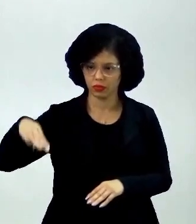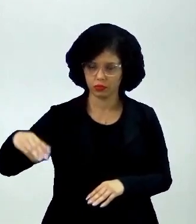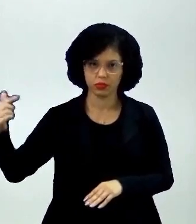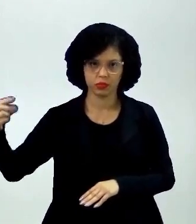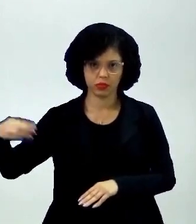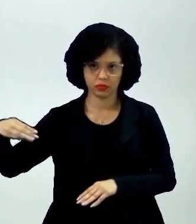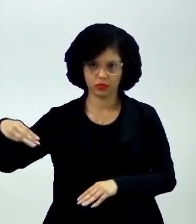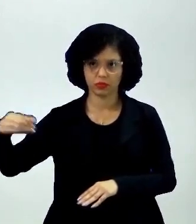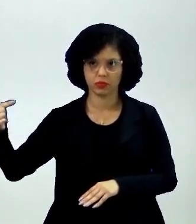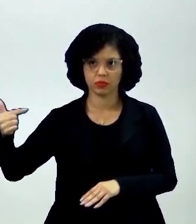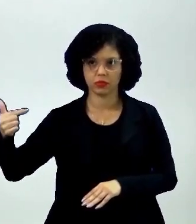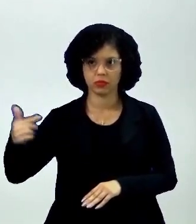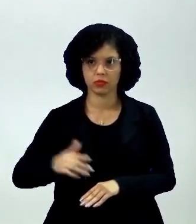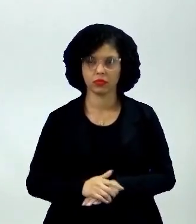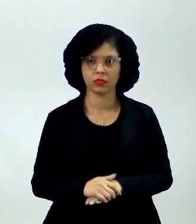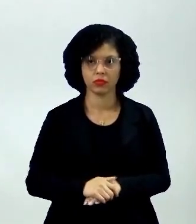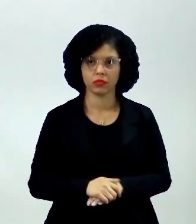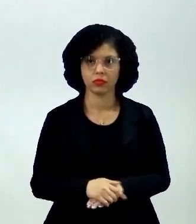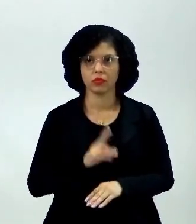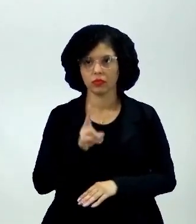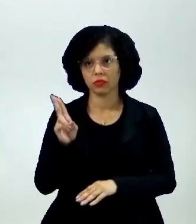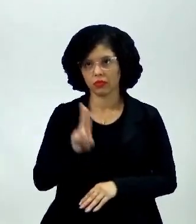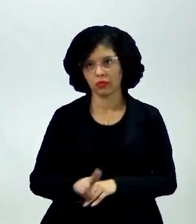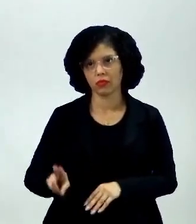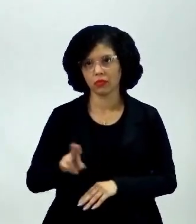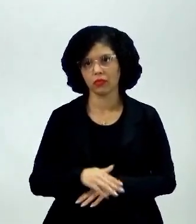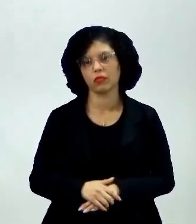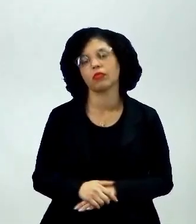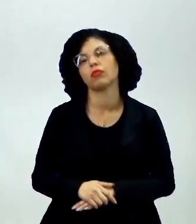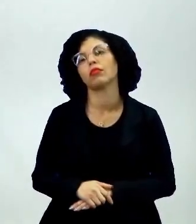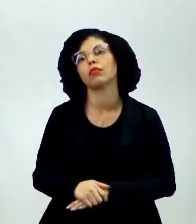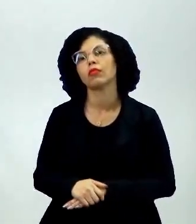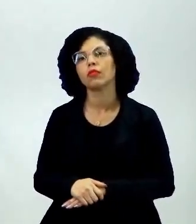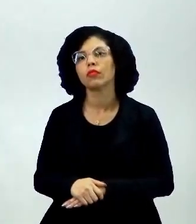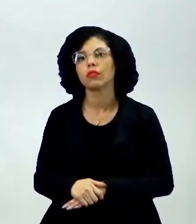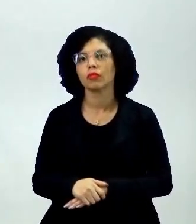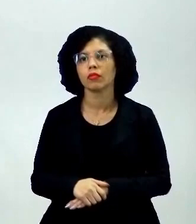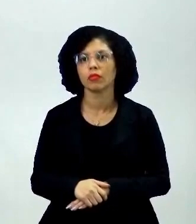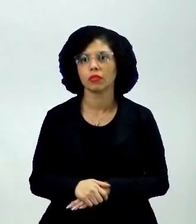centímetros quadrados, certo? Que é o mais usual por vocês.